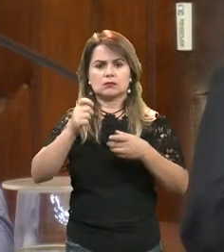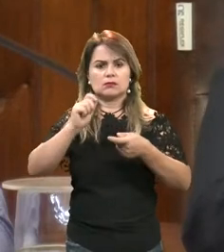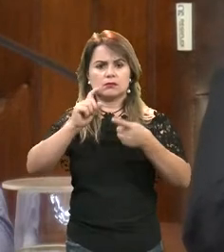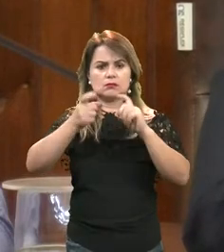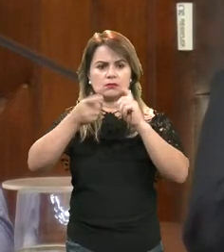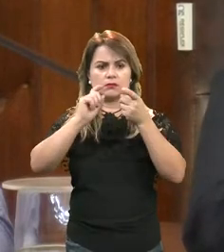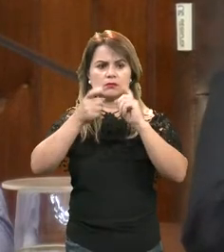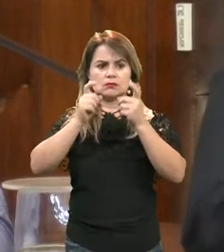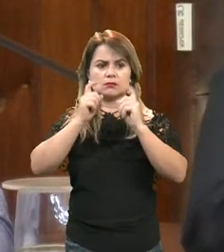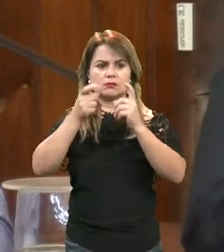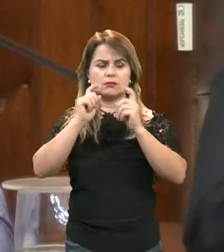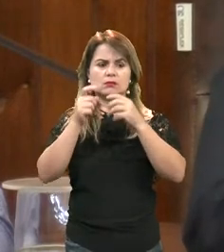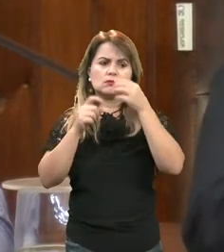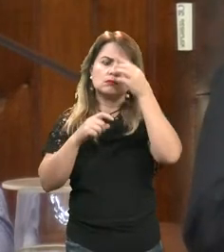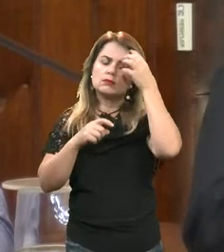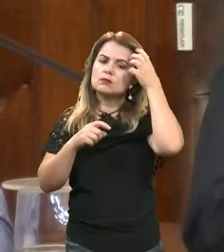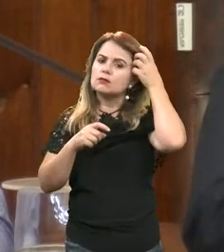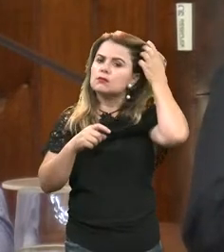aspectos